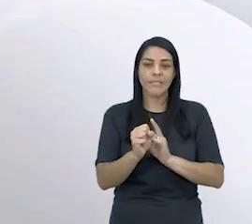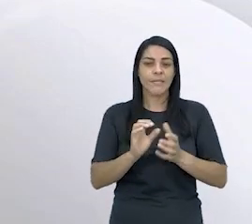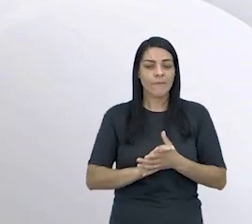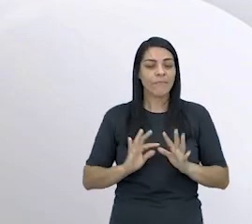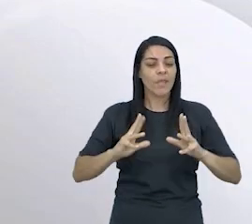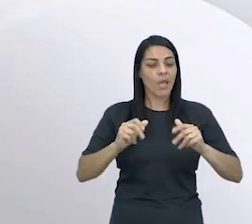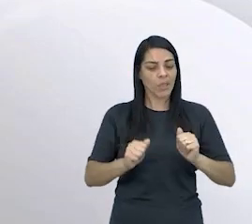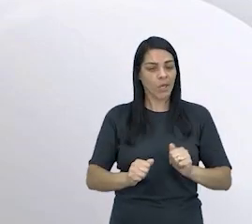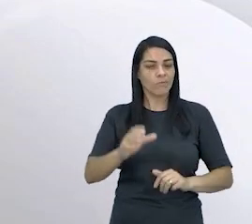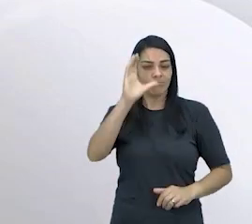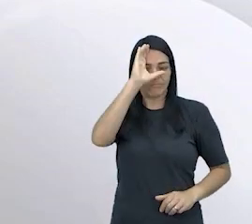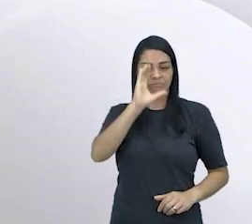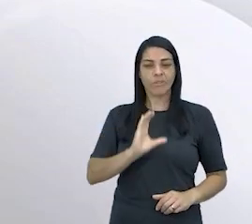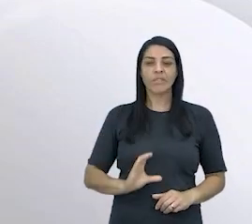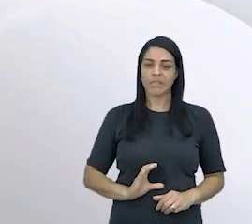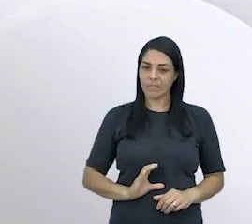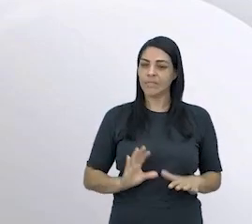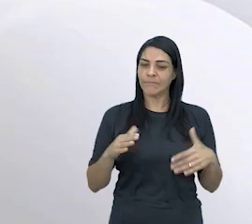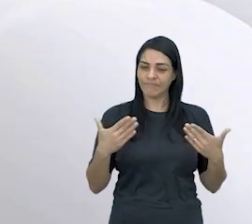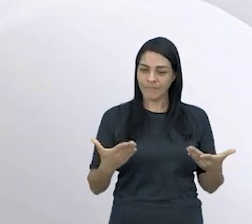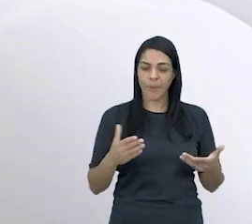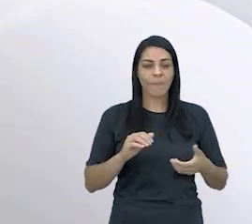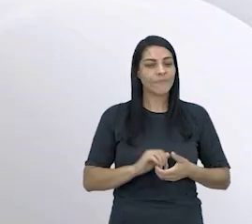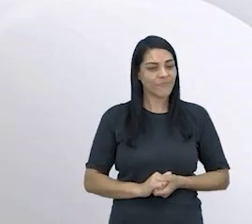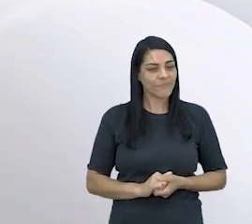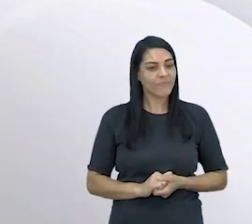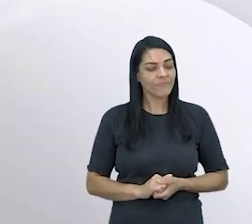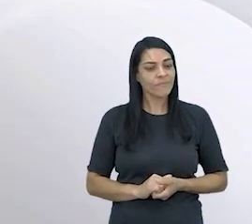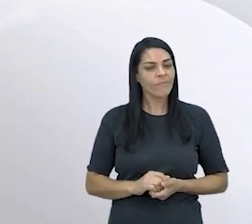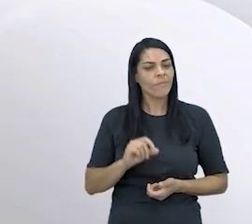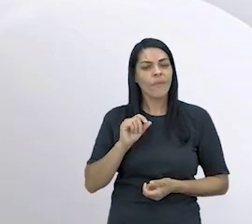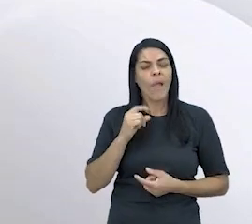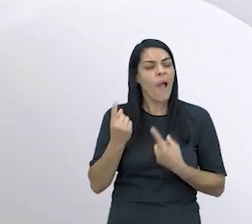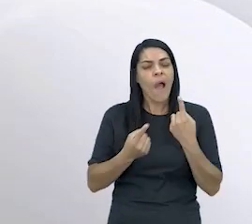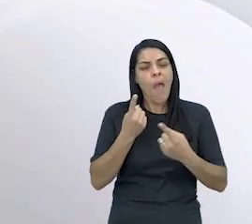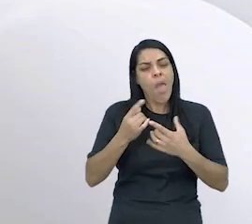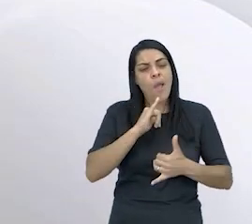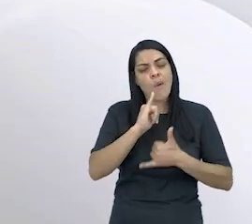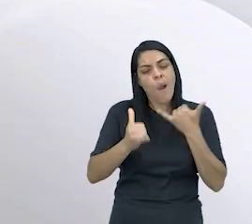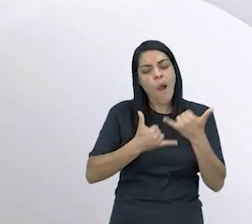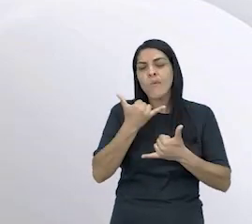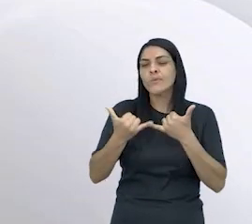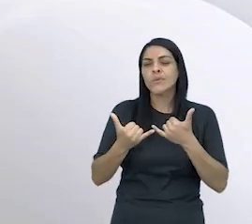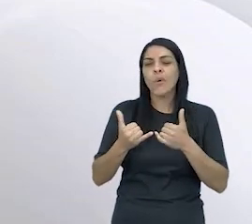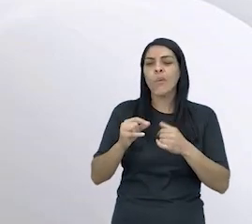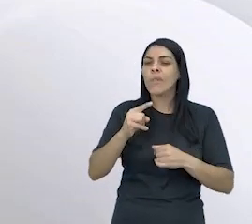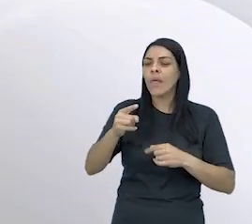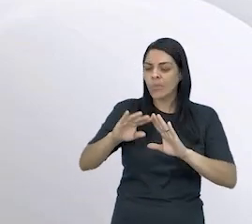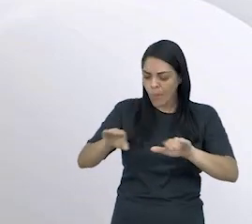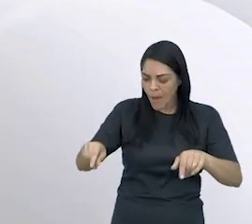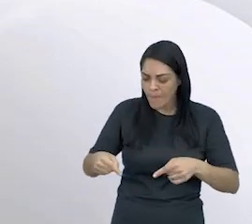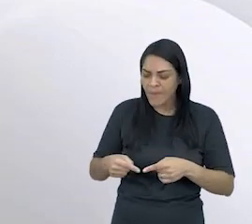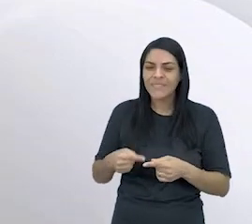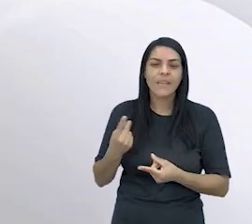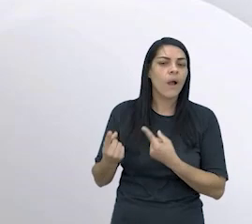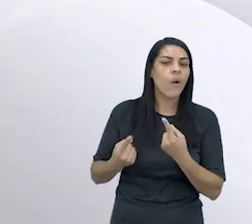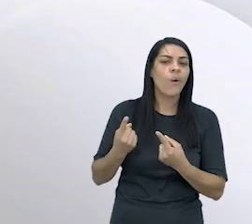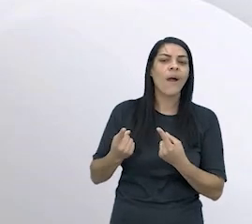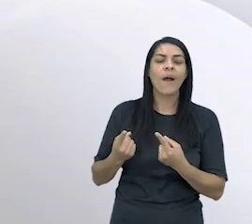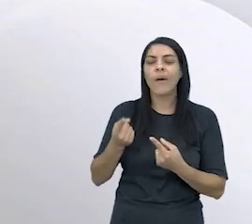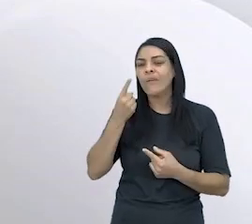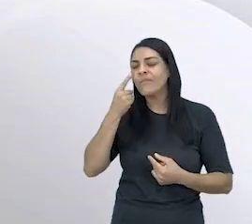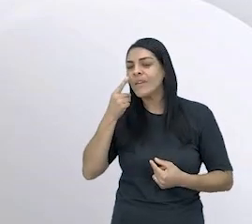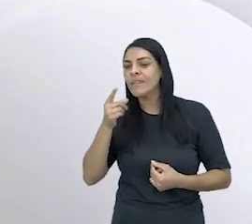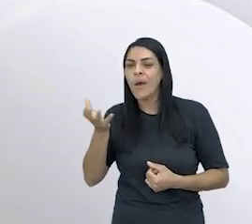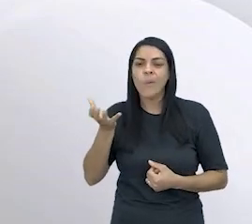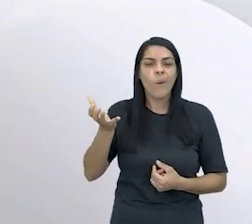cidadania e tudo mais, né? Muito bom. E que jogo que é esse aí, ó, que tá na sua mesinha aí, ô Elton? Eu tava